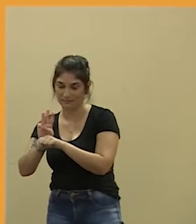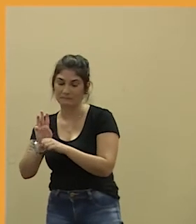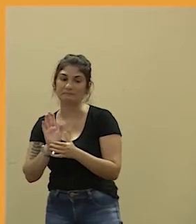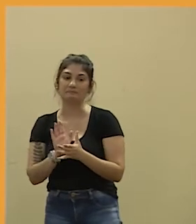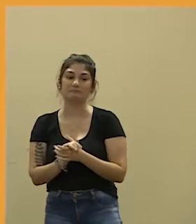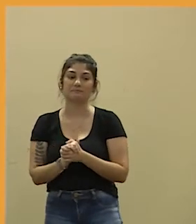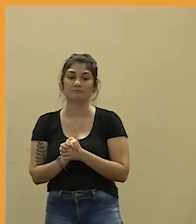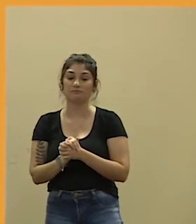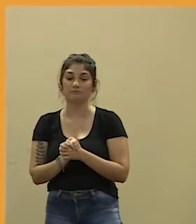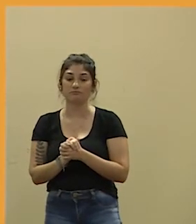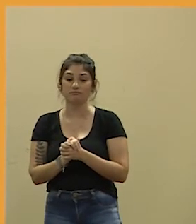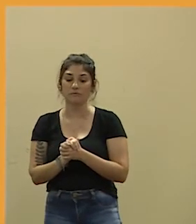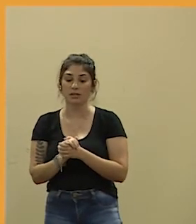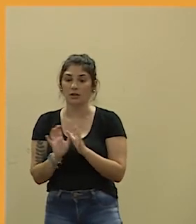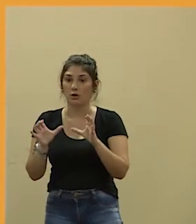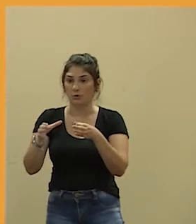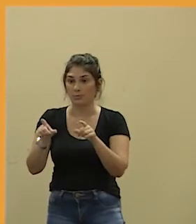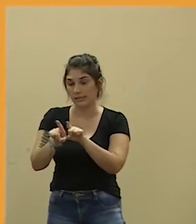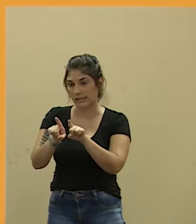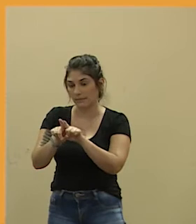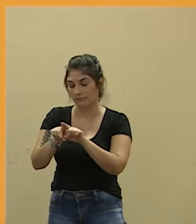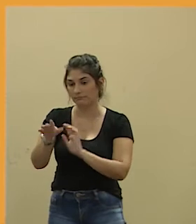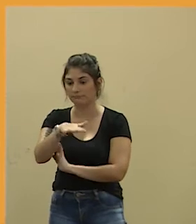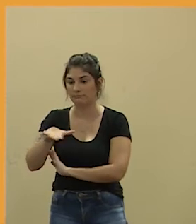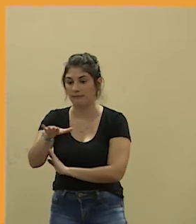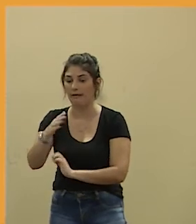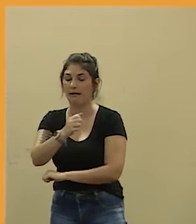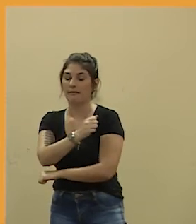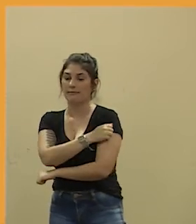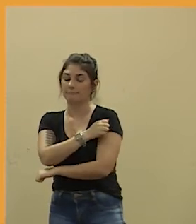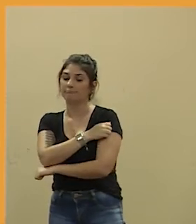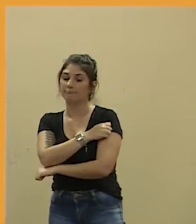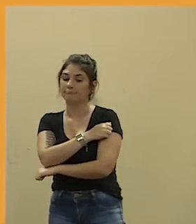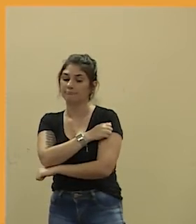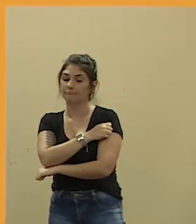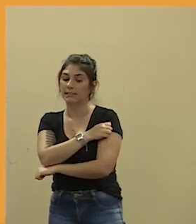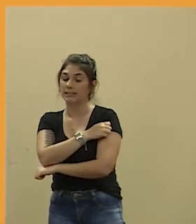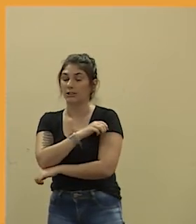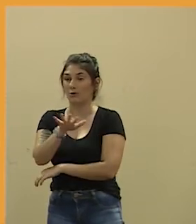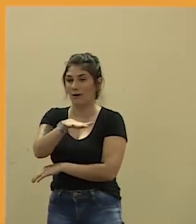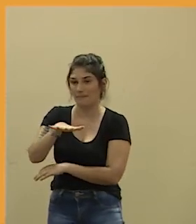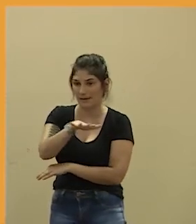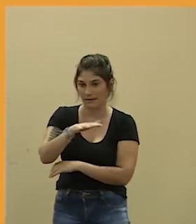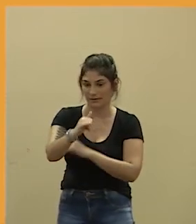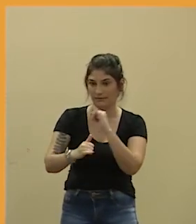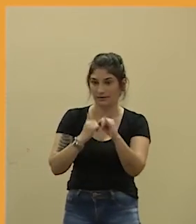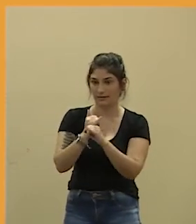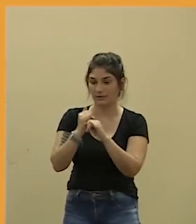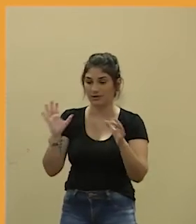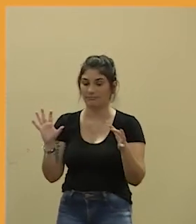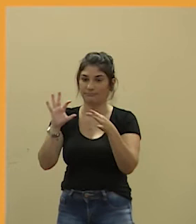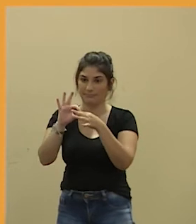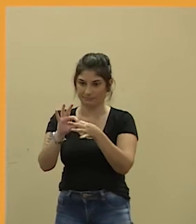para grupos e e para a classe como um todo encontram se à distância num ambiente bem fácil de conversar cada aluno liga sua câmera no lugar onde se